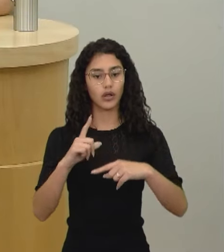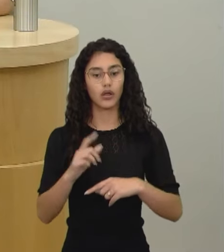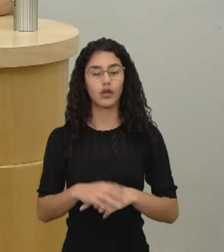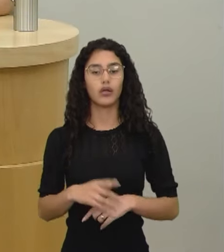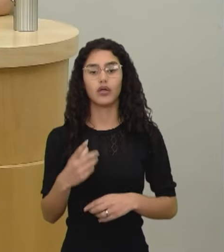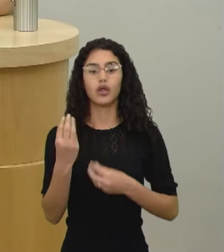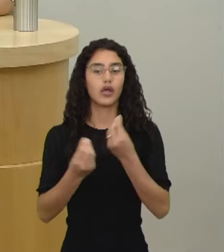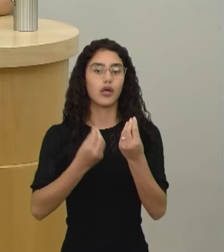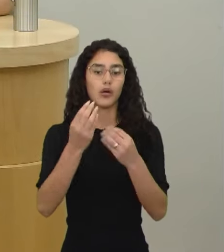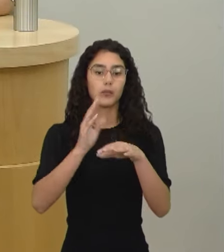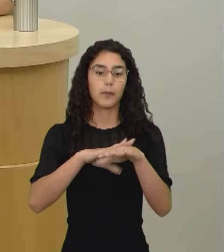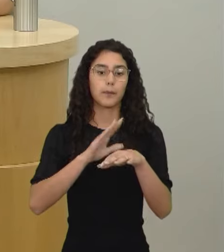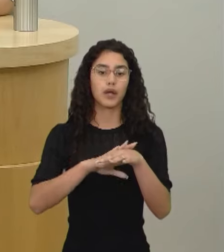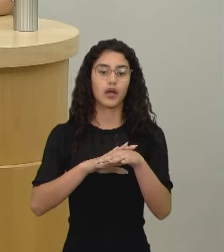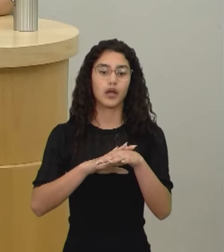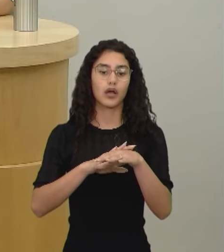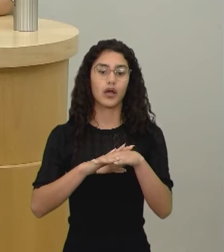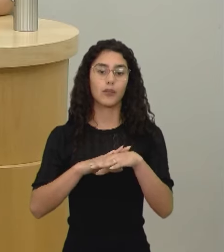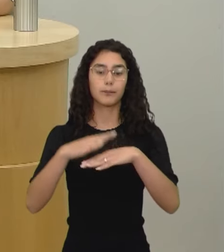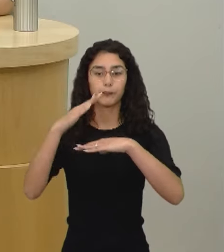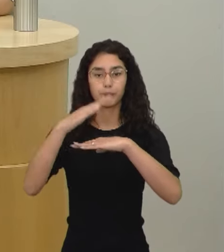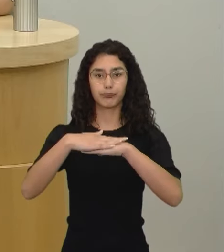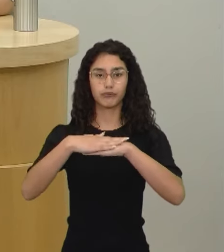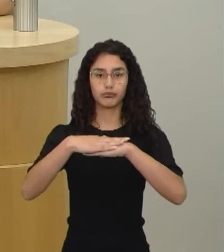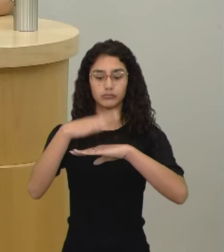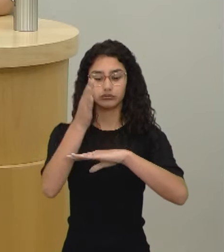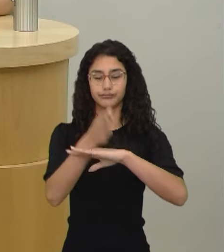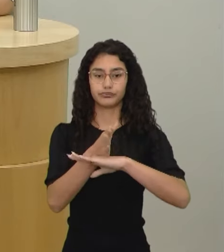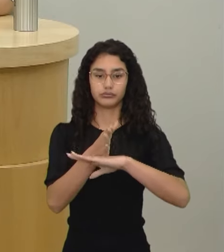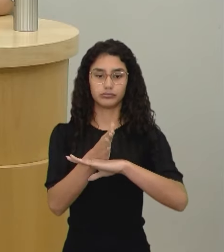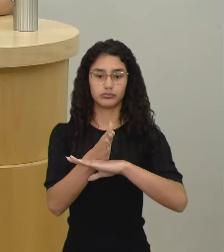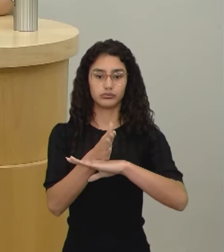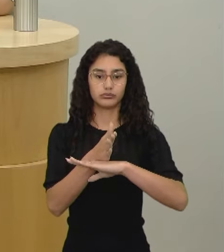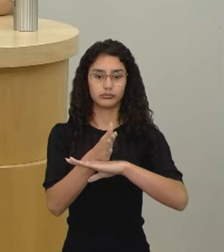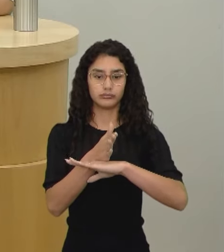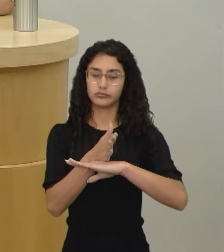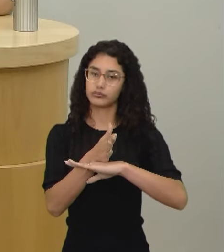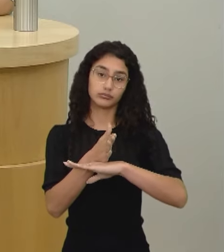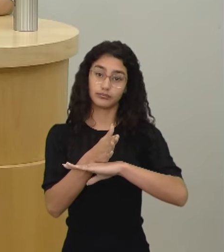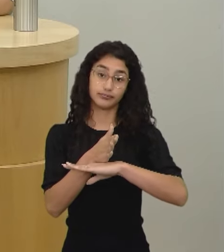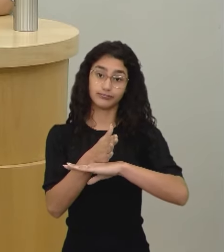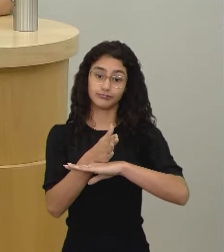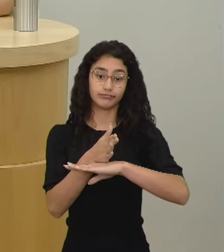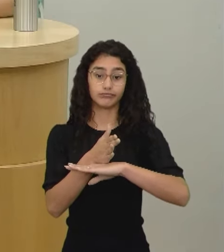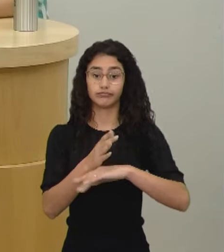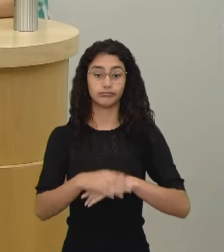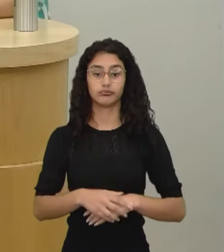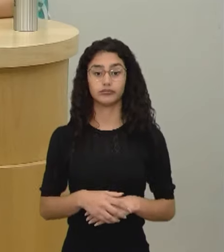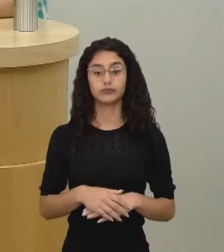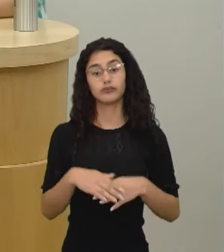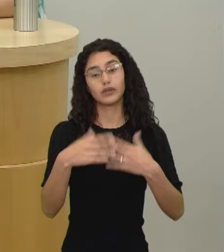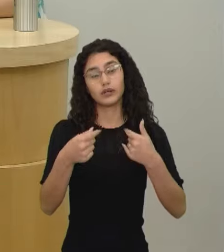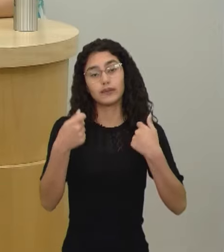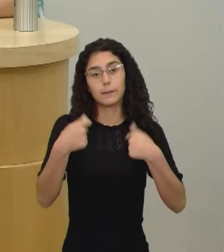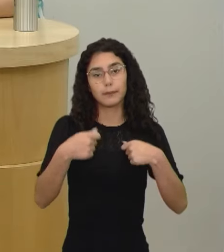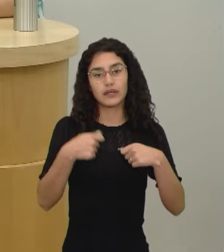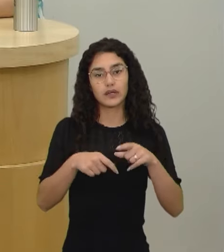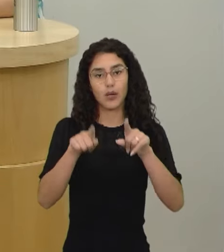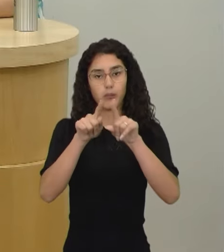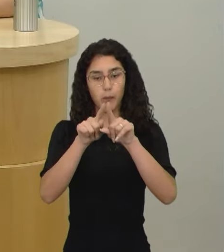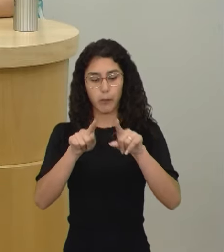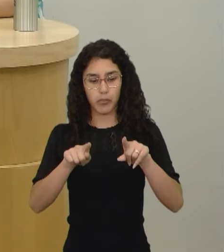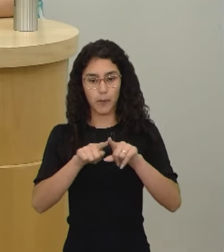adianta eu pegar uma coisa assim e colocar o livro em cima. Não vai. Ele tá totalmente apoiado. Então, eu preciso